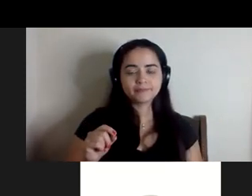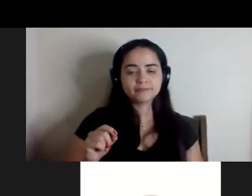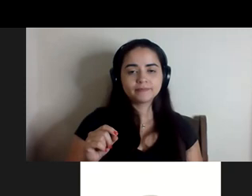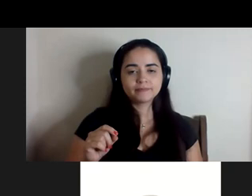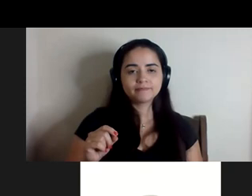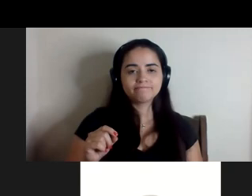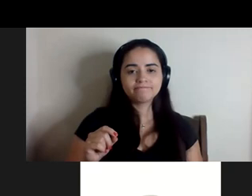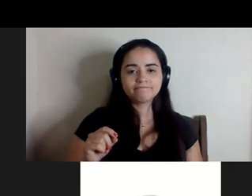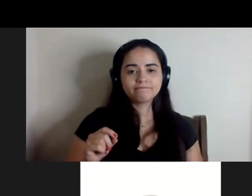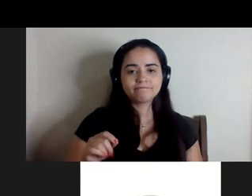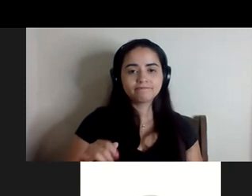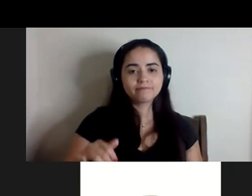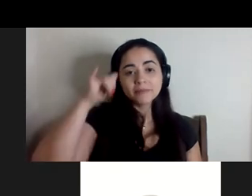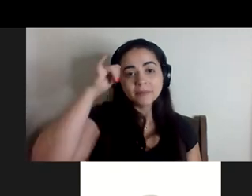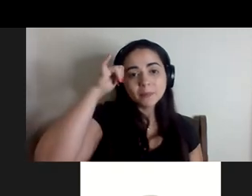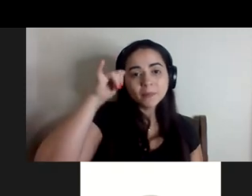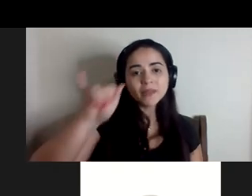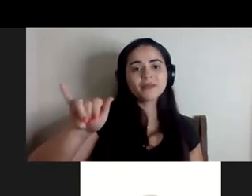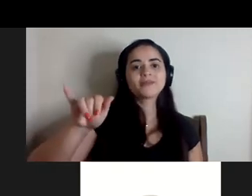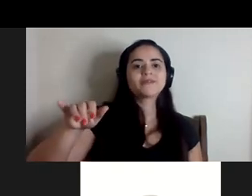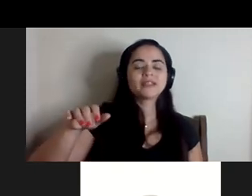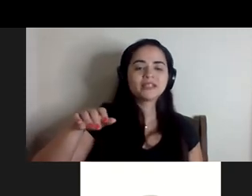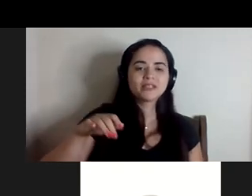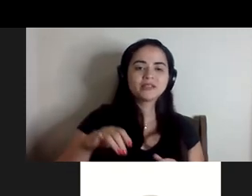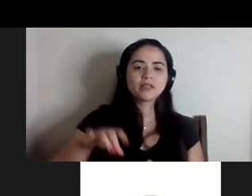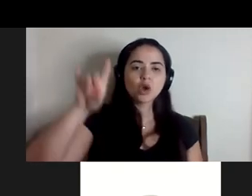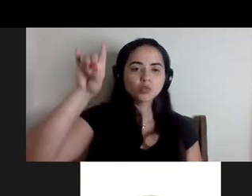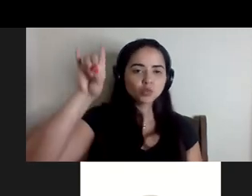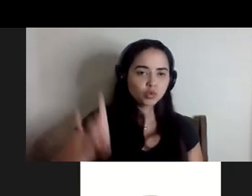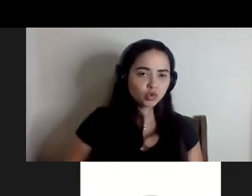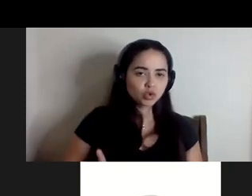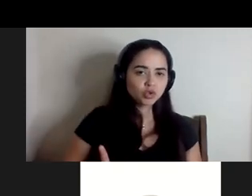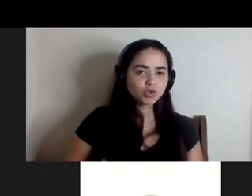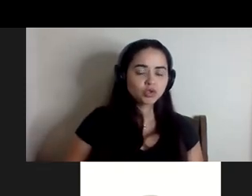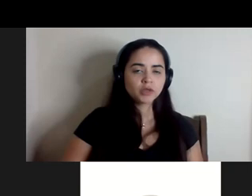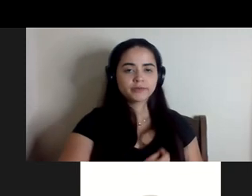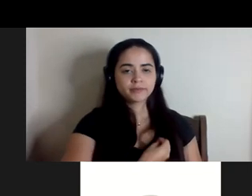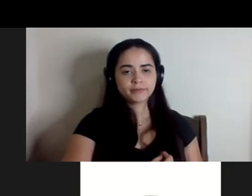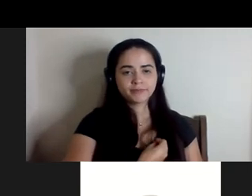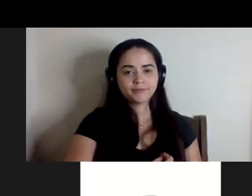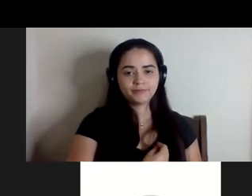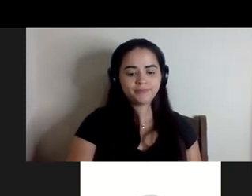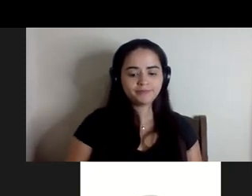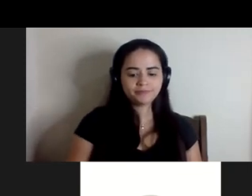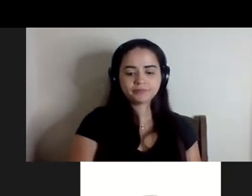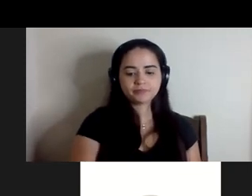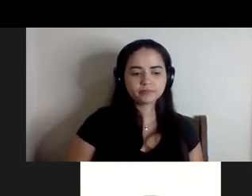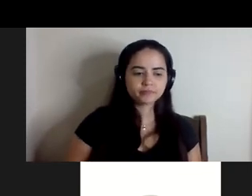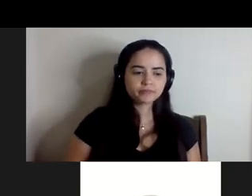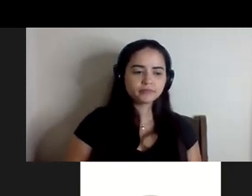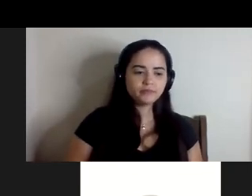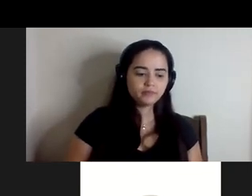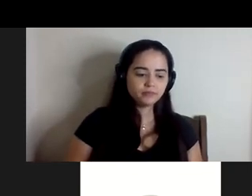nega o direito de existência. É claro que